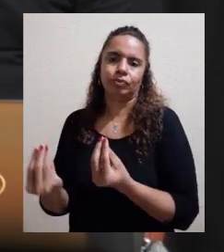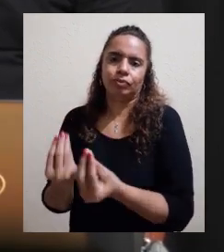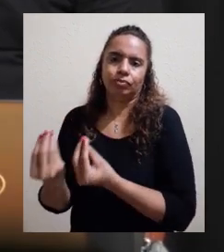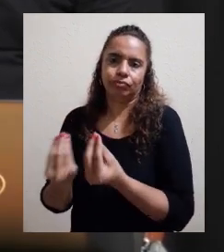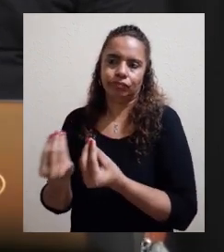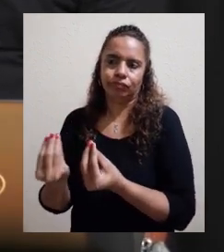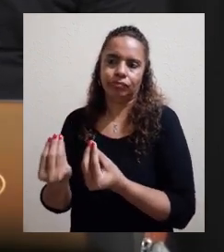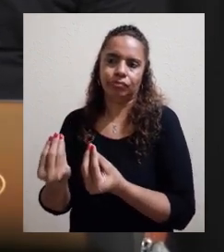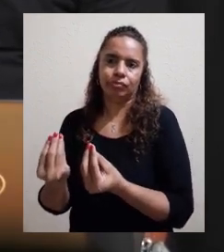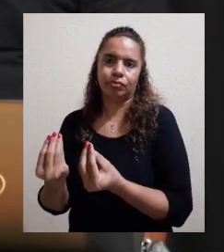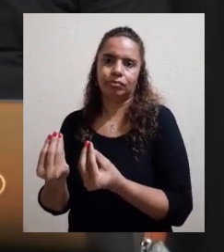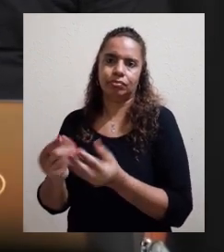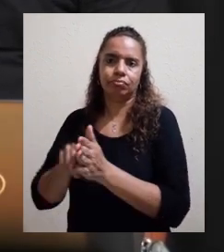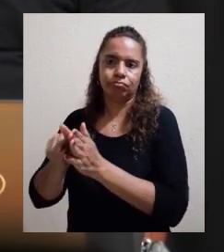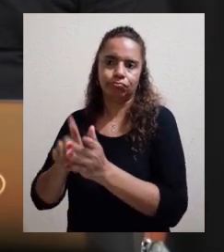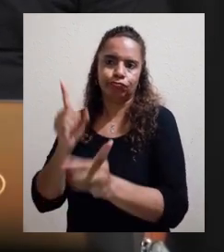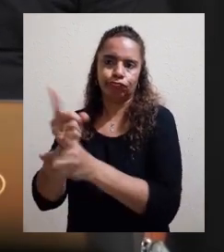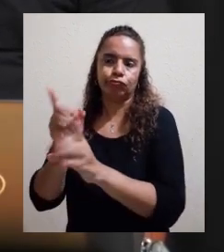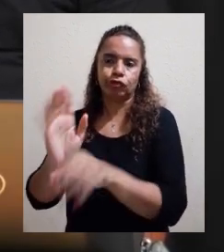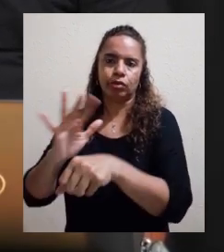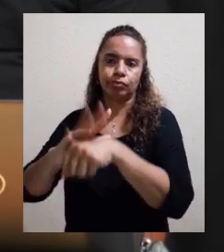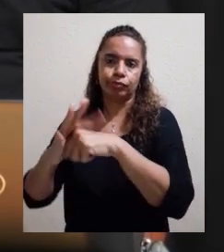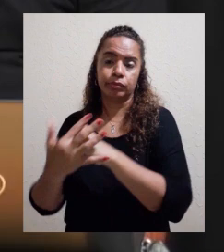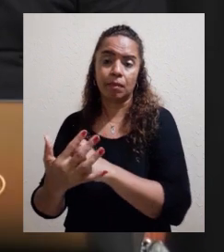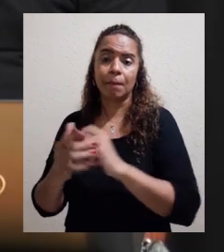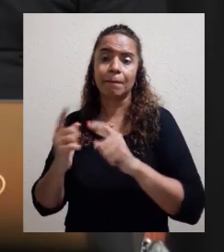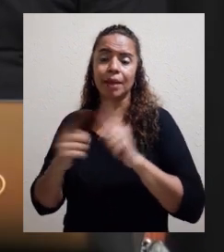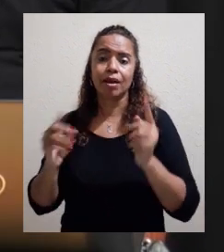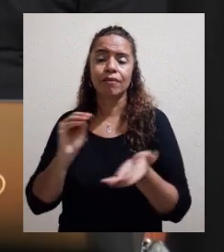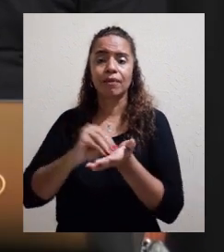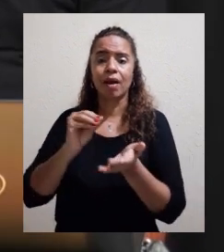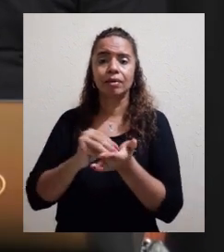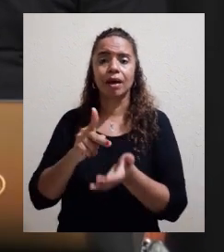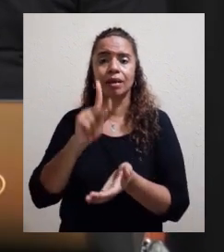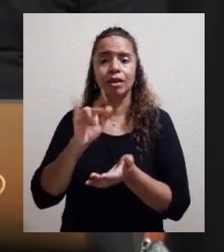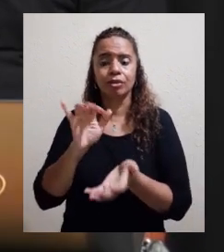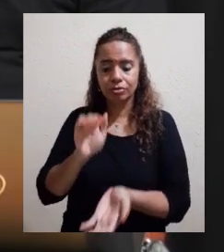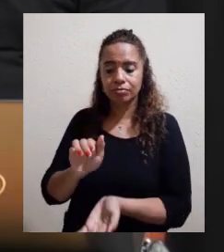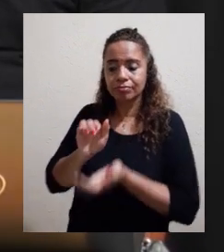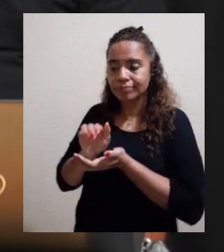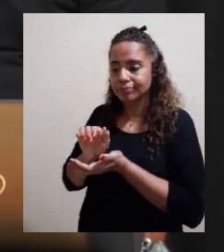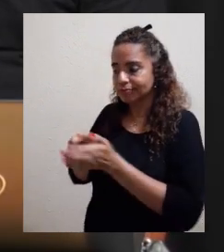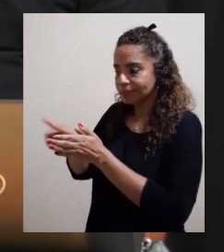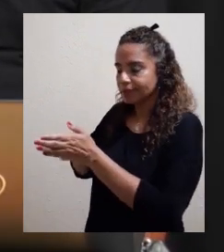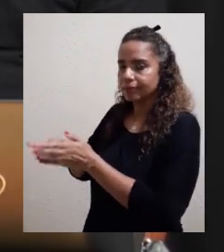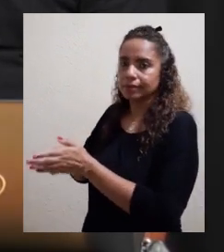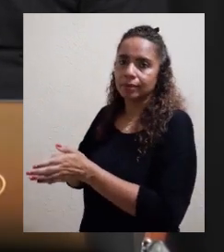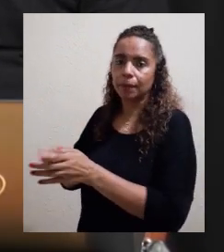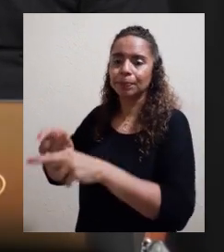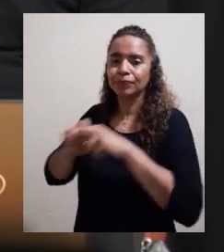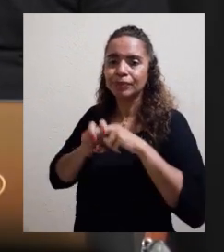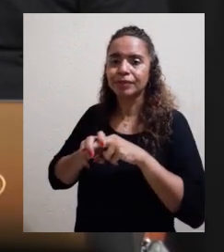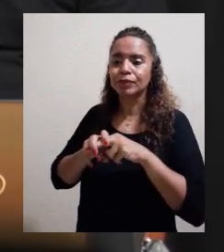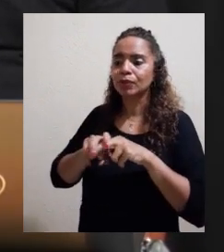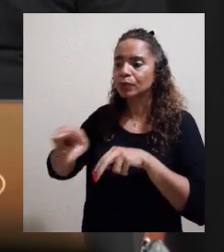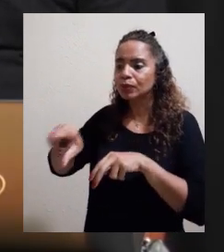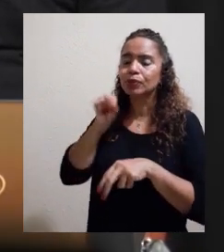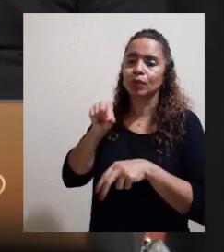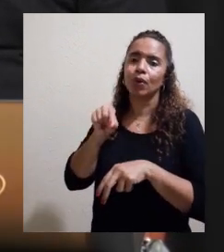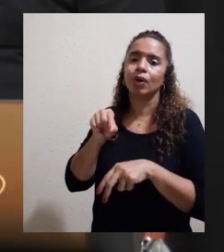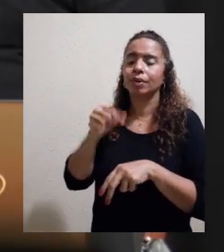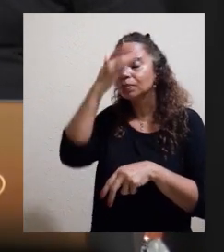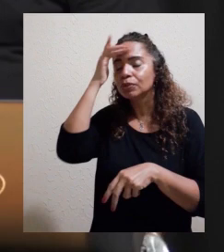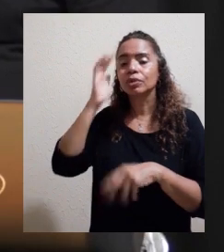O problema é aquela história, subfinanciamento, não temos swab para todo mundo, não temos como testar todo mundo, a gente tem que priorizar quem está mais